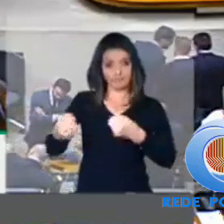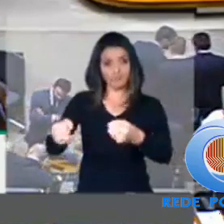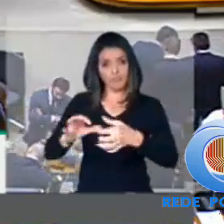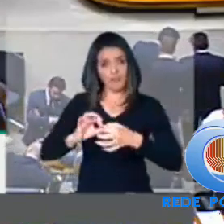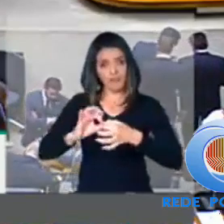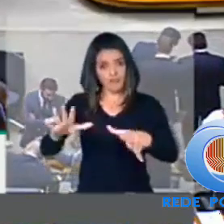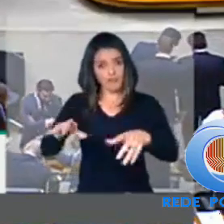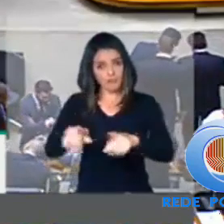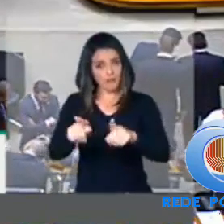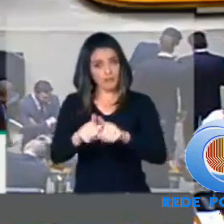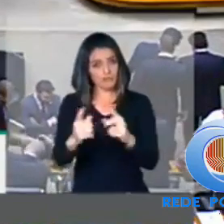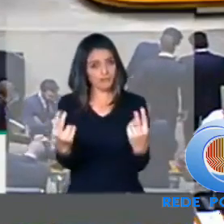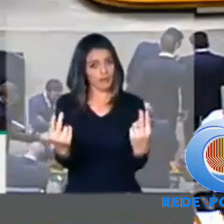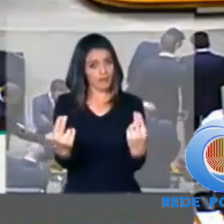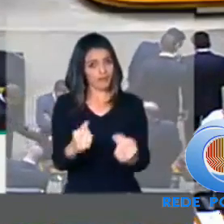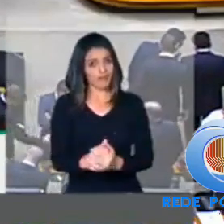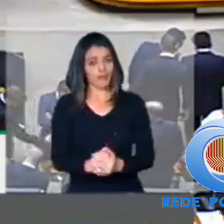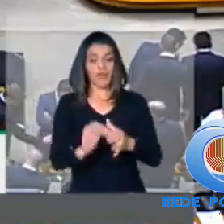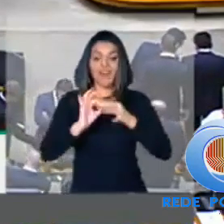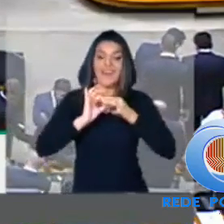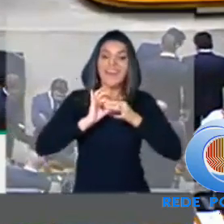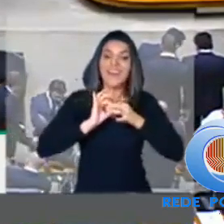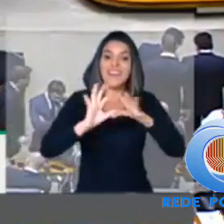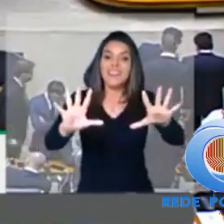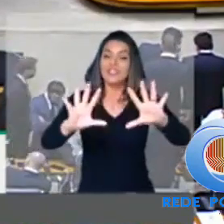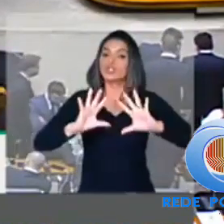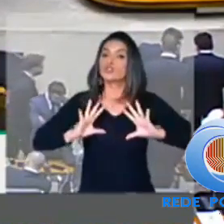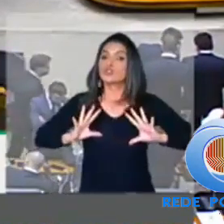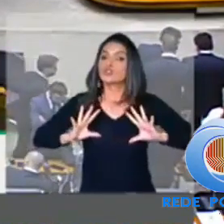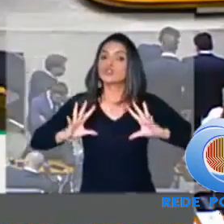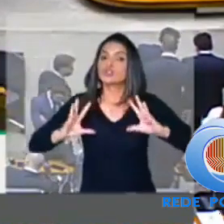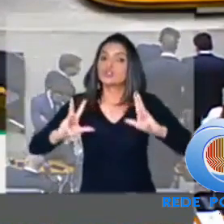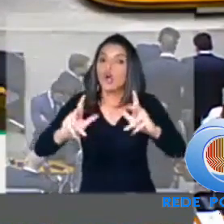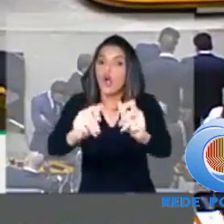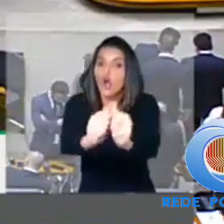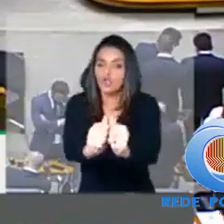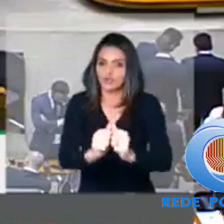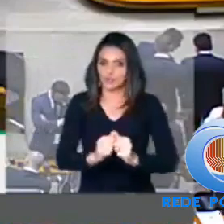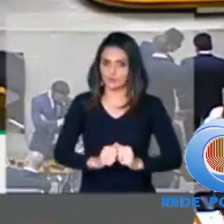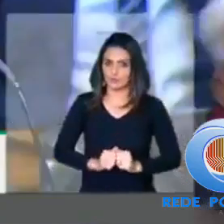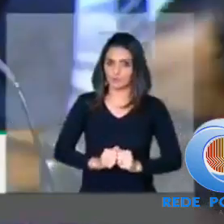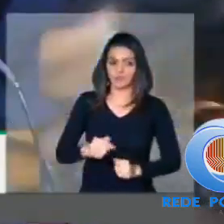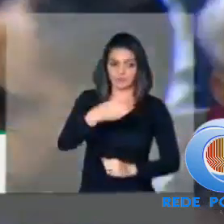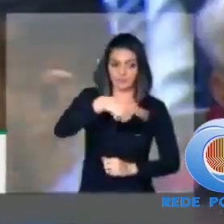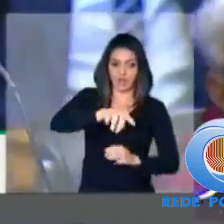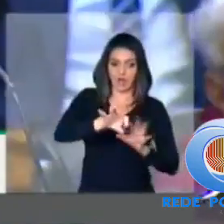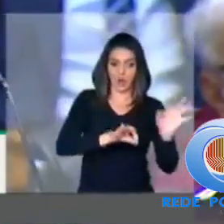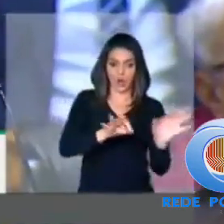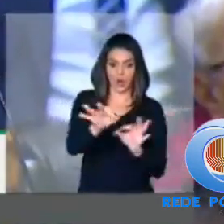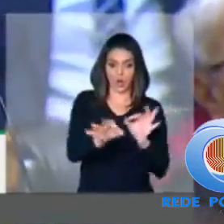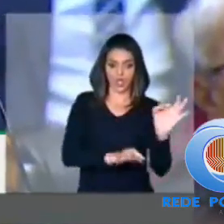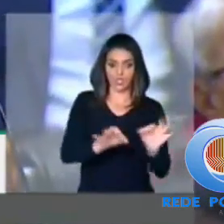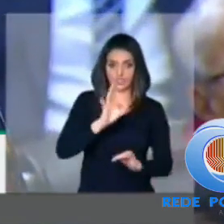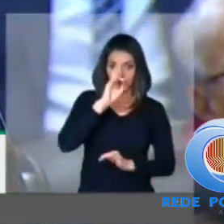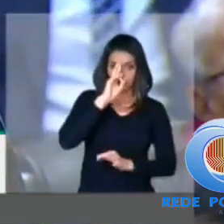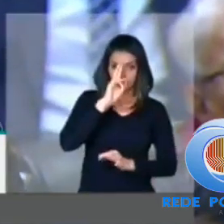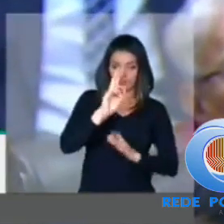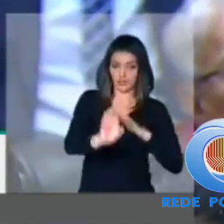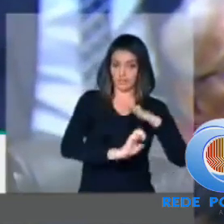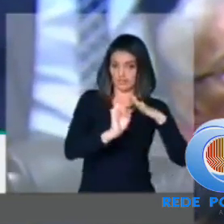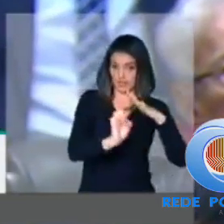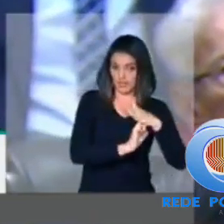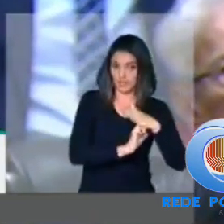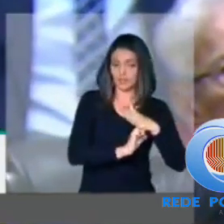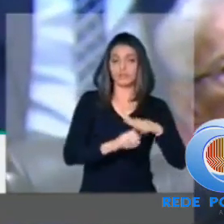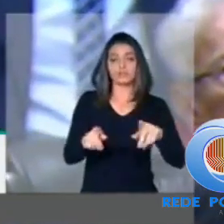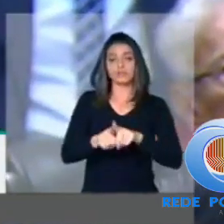liberdade. Mas a liberdade de todos. A liberdade de quem organiza atividade econômica e